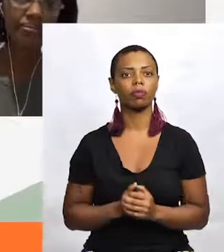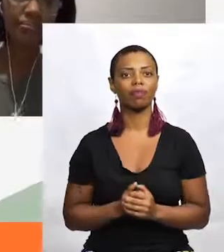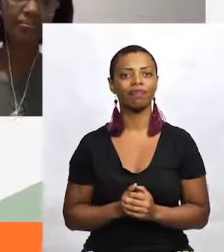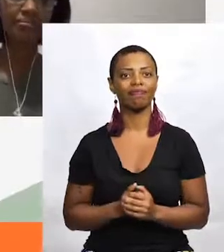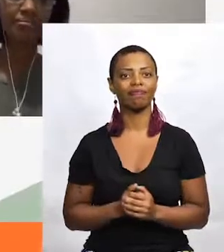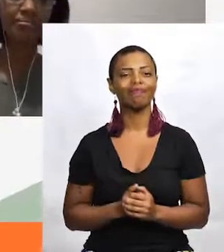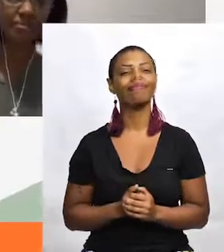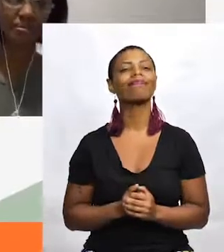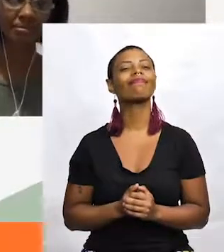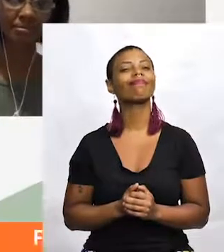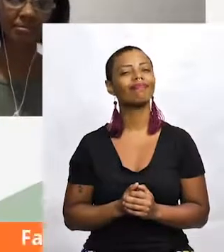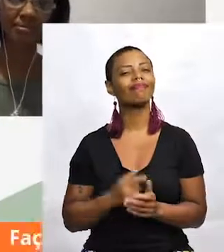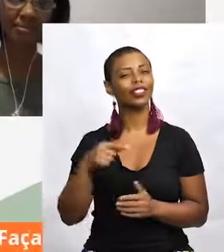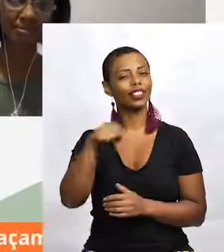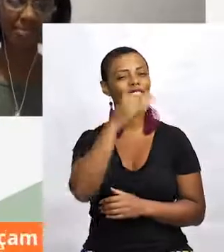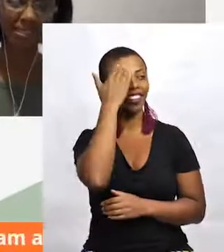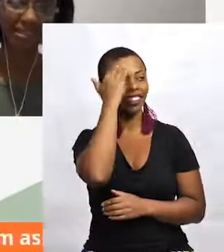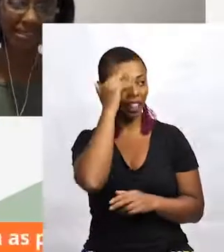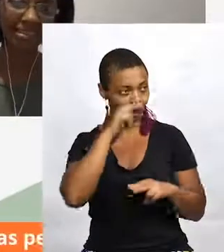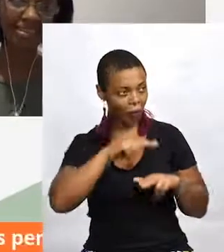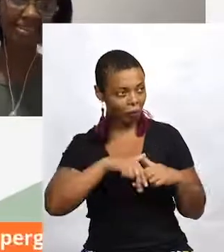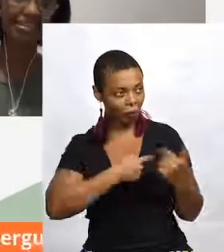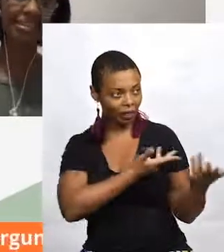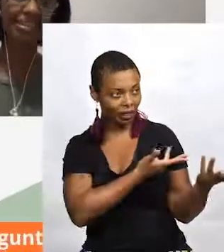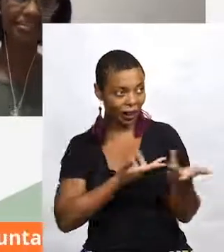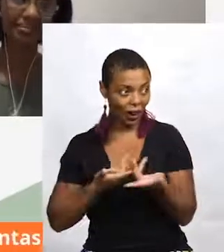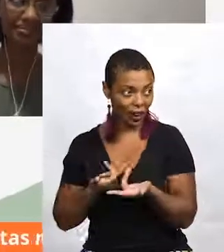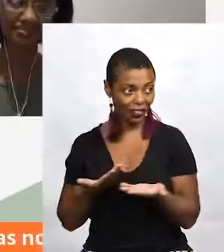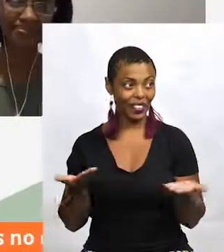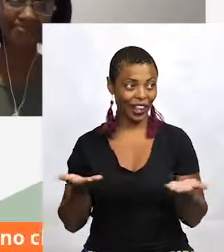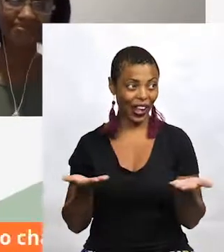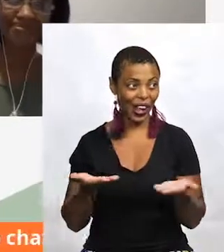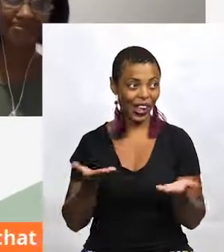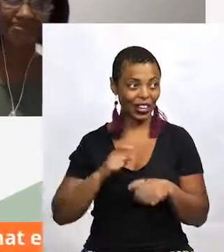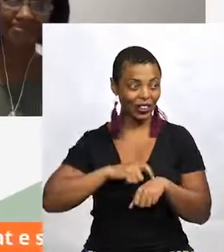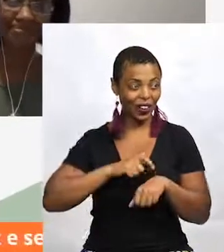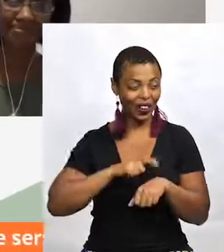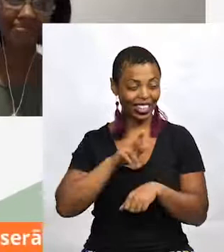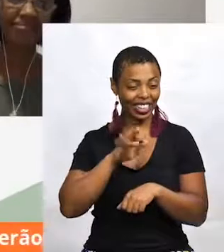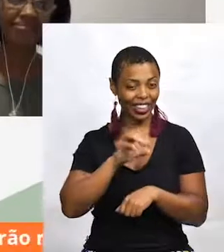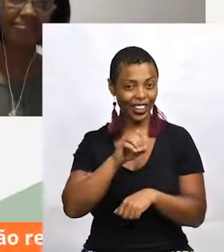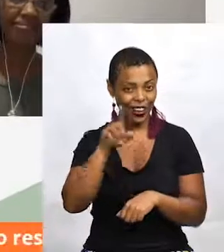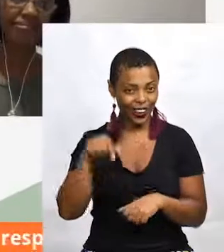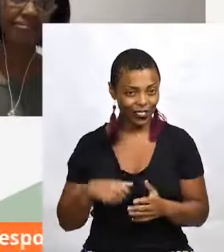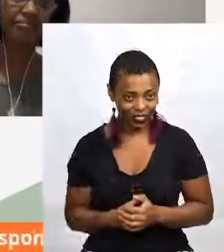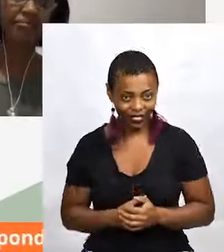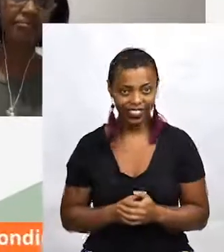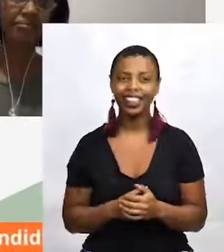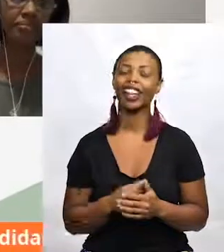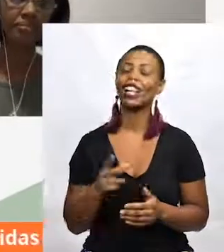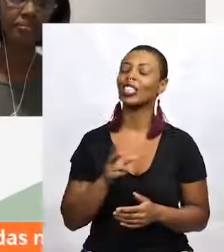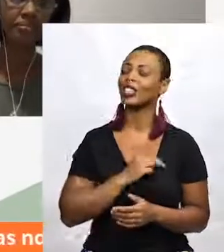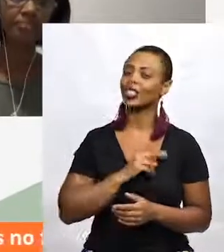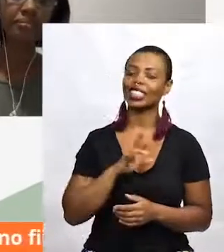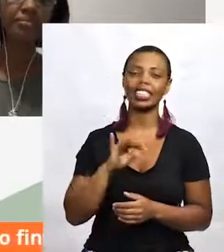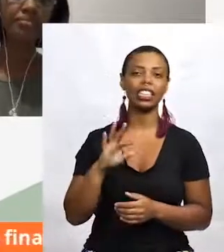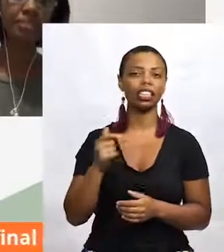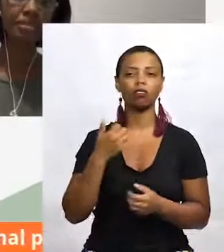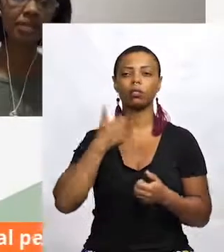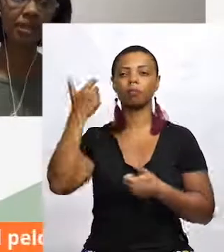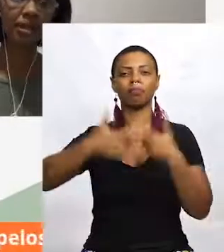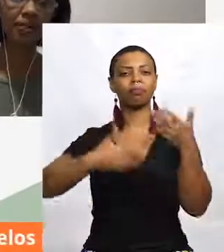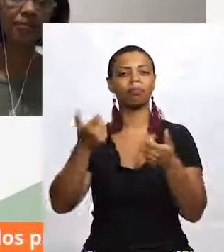Vocês entenderam porque também ela veio hoje para o nosso momento griot, né? Nossa, Rita... suas falas foram